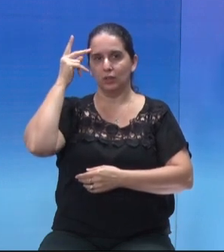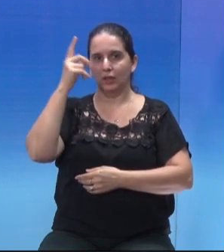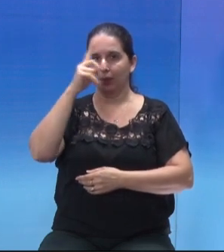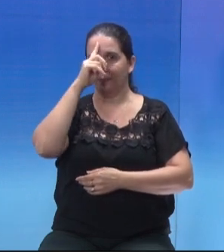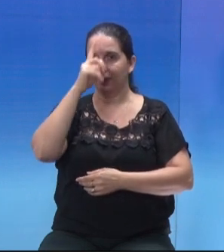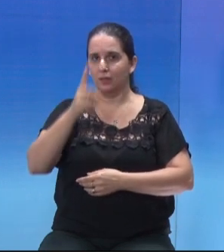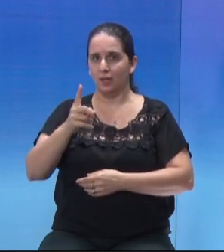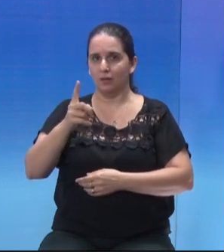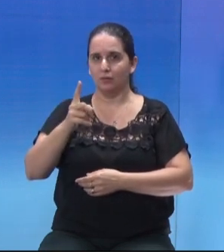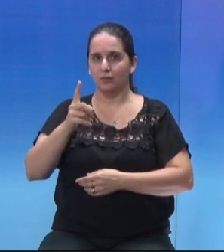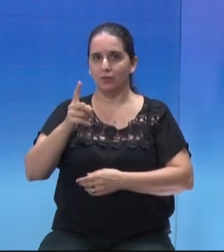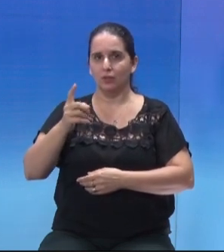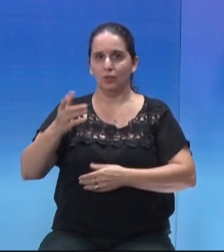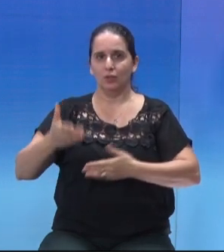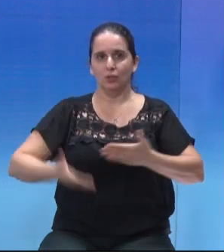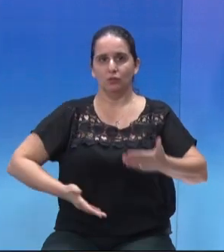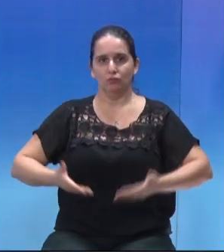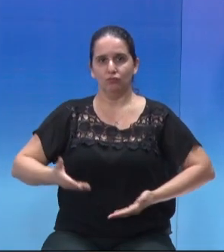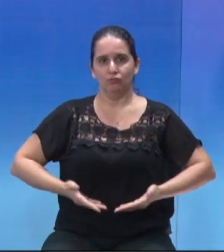gratuitamente.